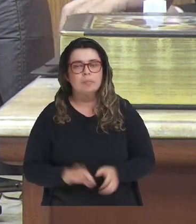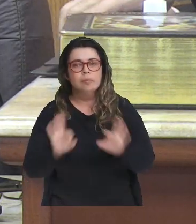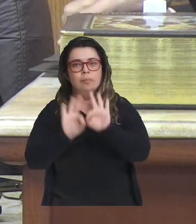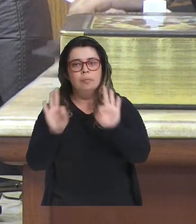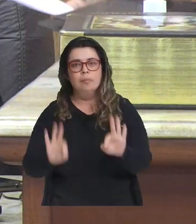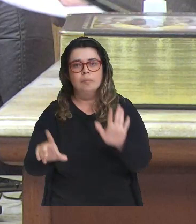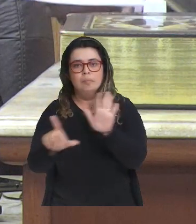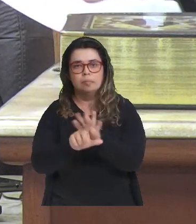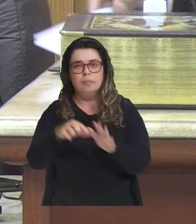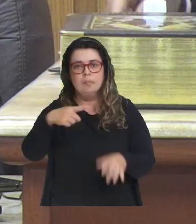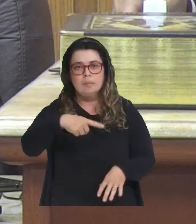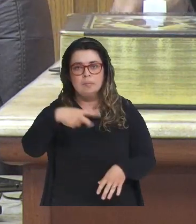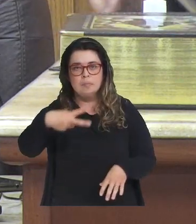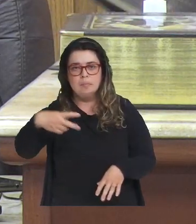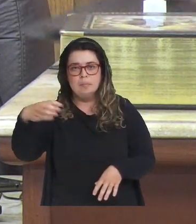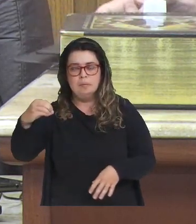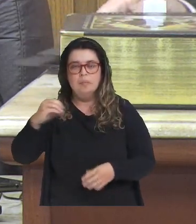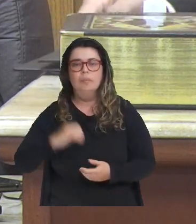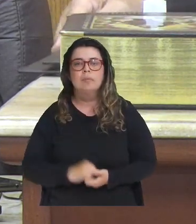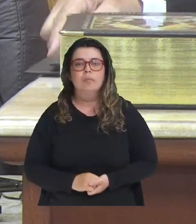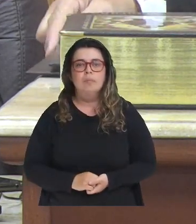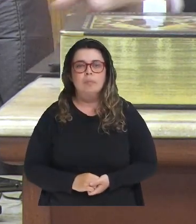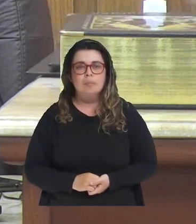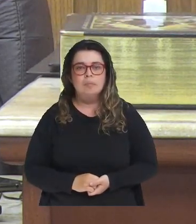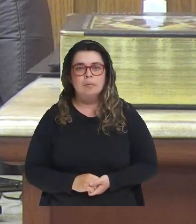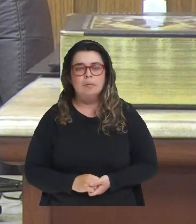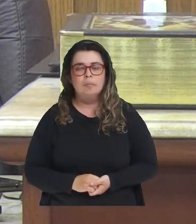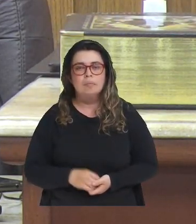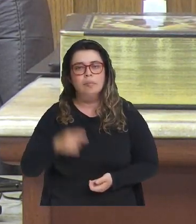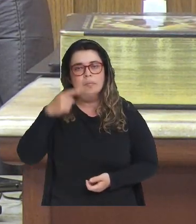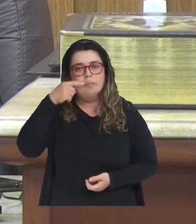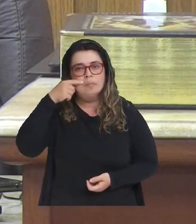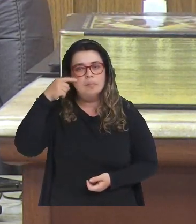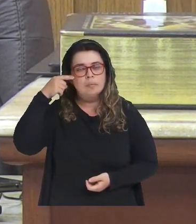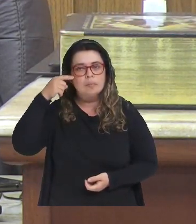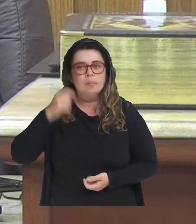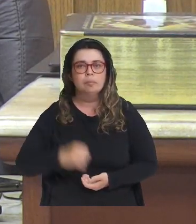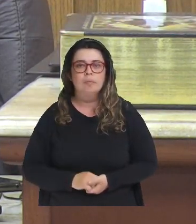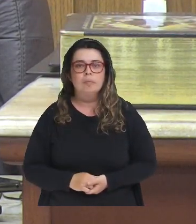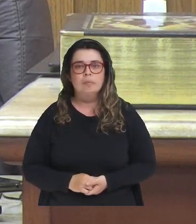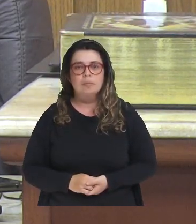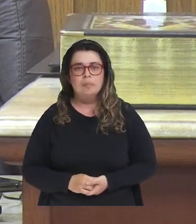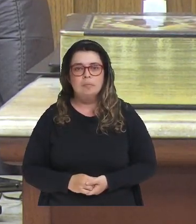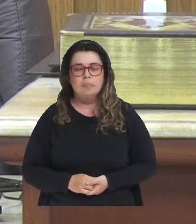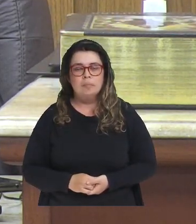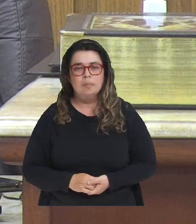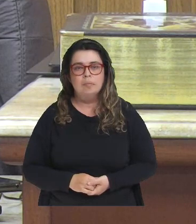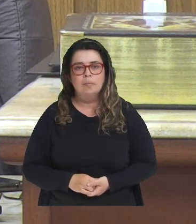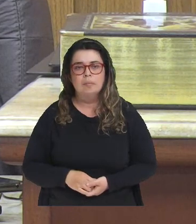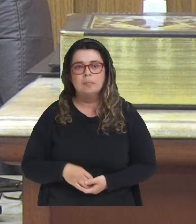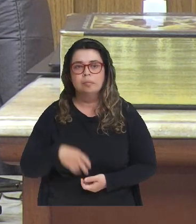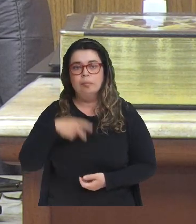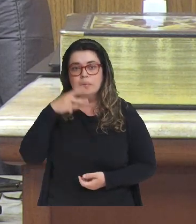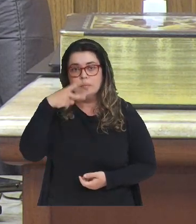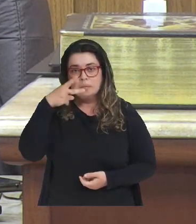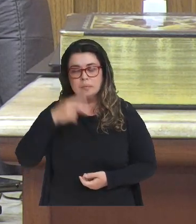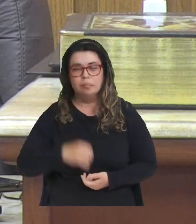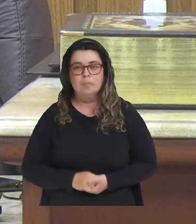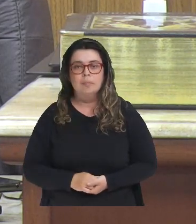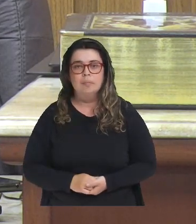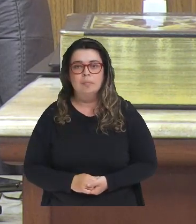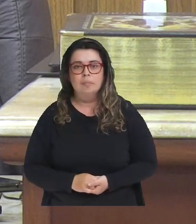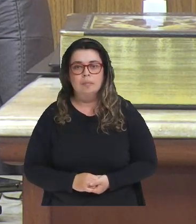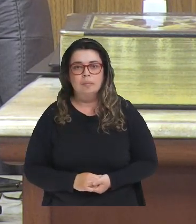número 120/2021 do vereador Vinícius Guilherme Simili dispõe sobre a implantação